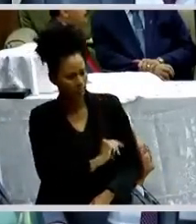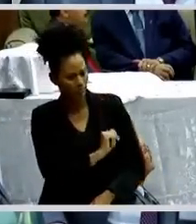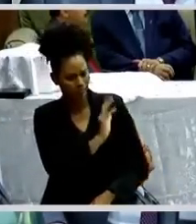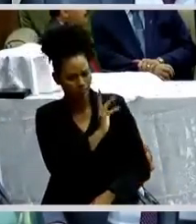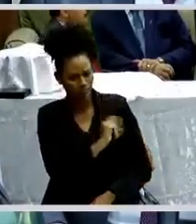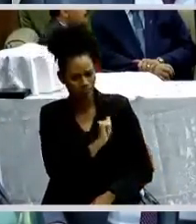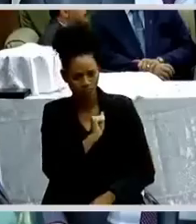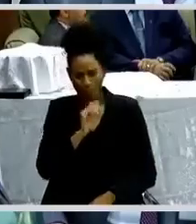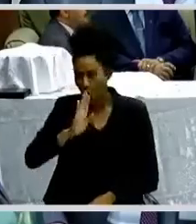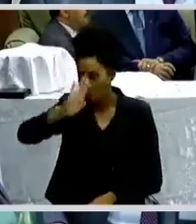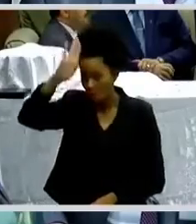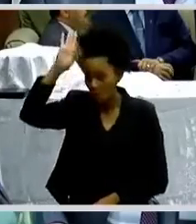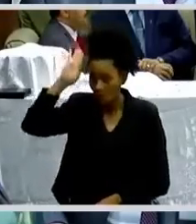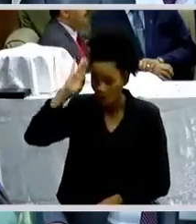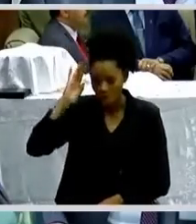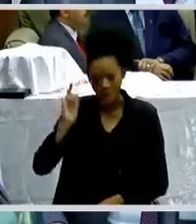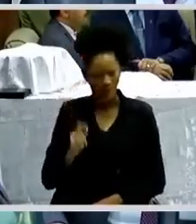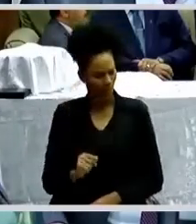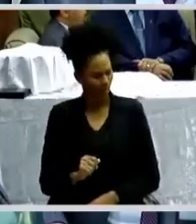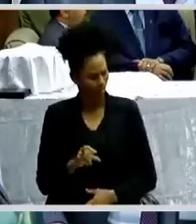Roma predomina,